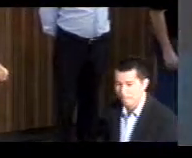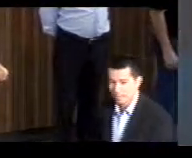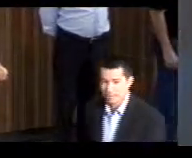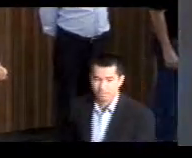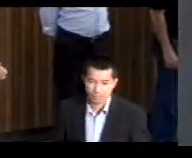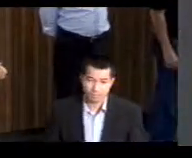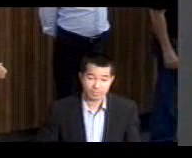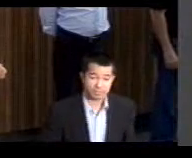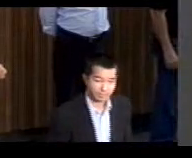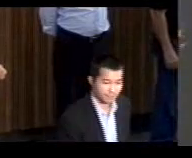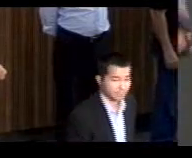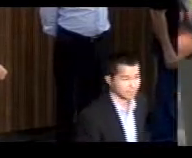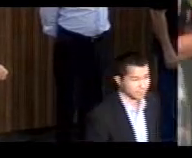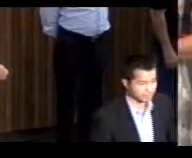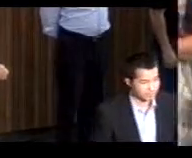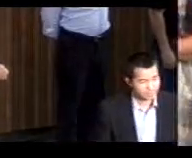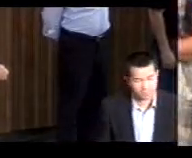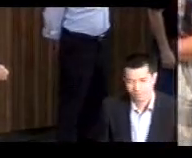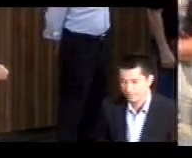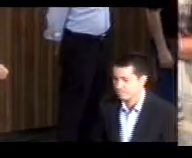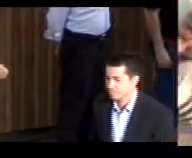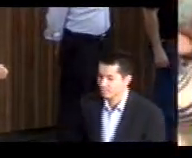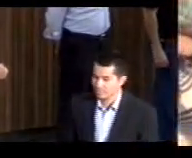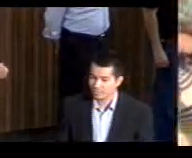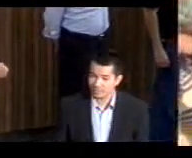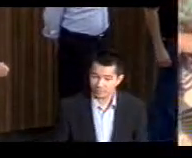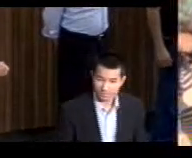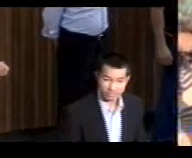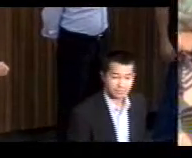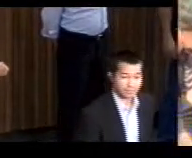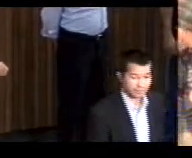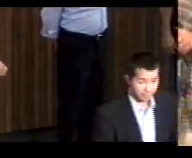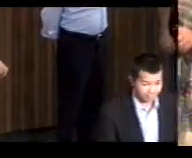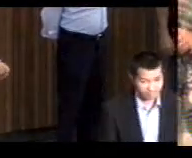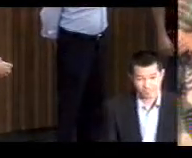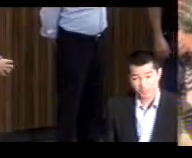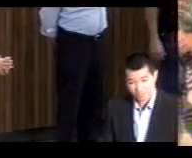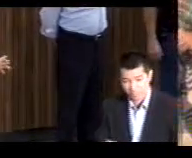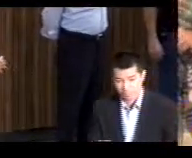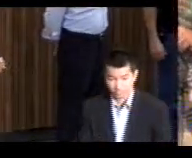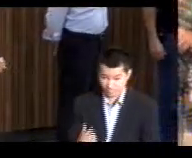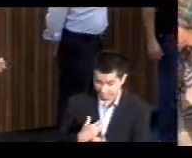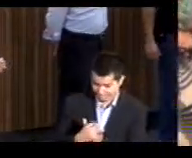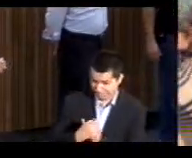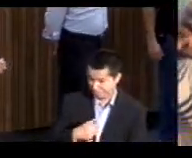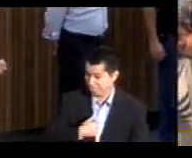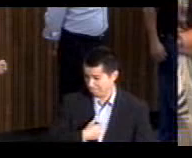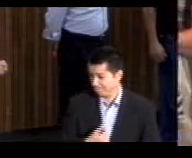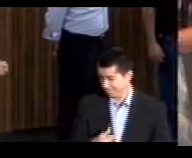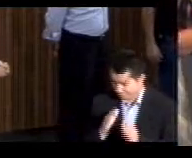Vamos juntos. Segunda estrofe, todos nós, numa só voz, adorando ao Senhor.